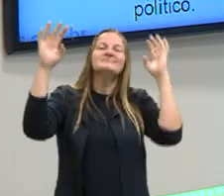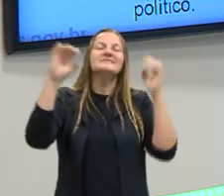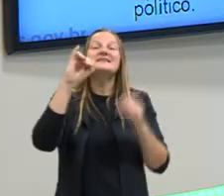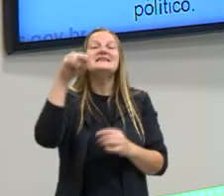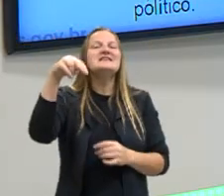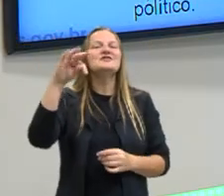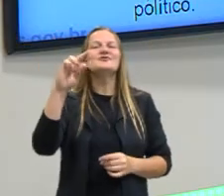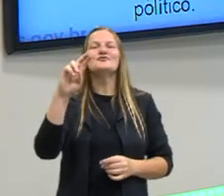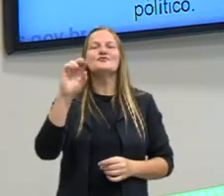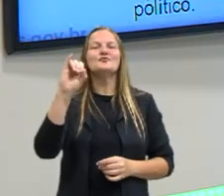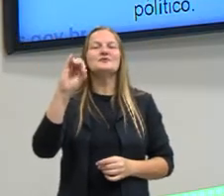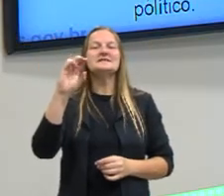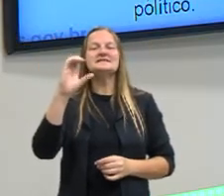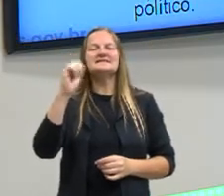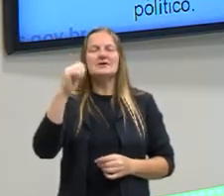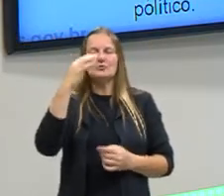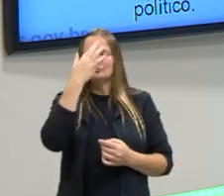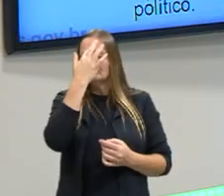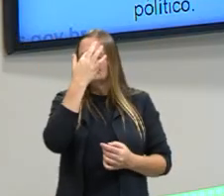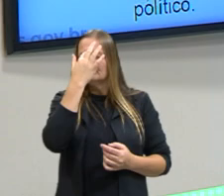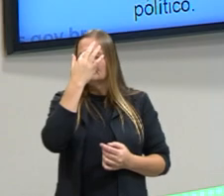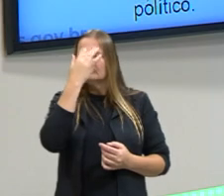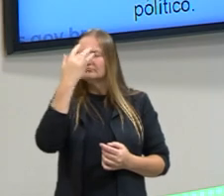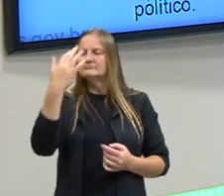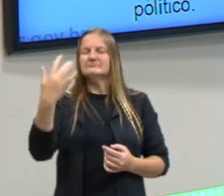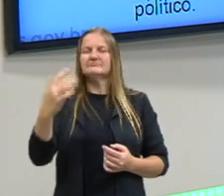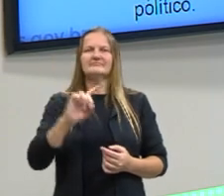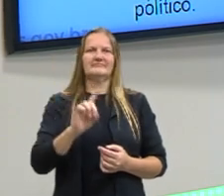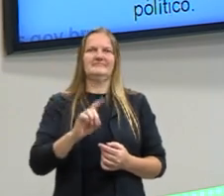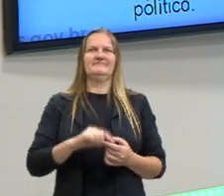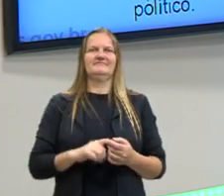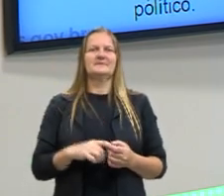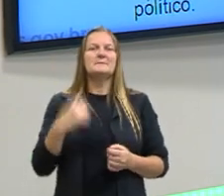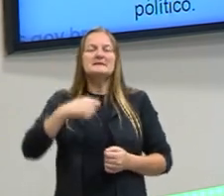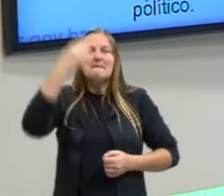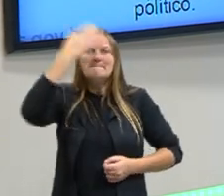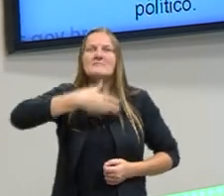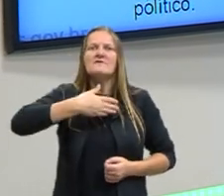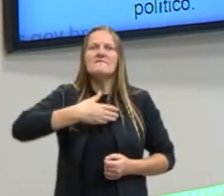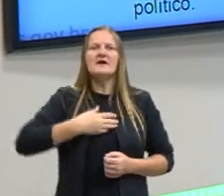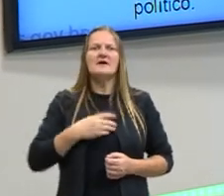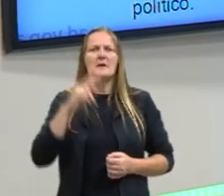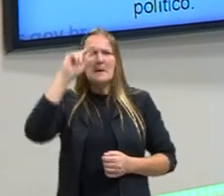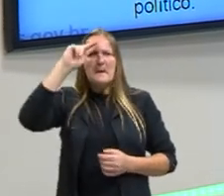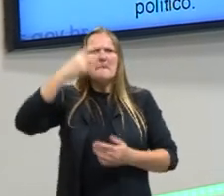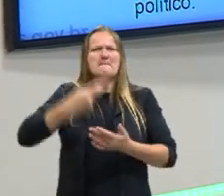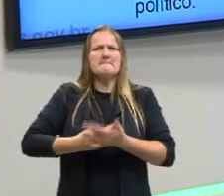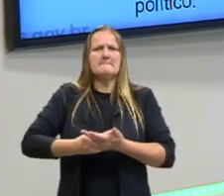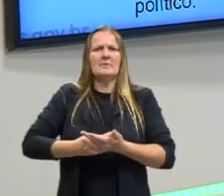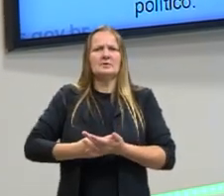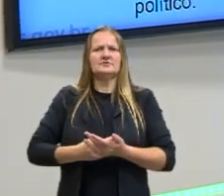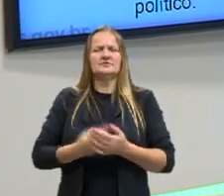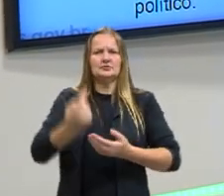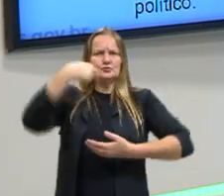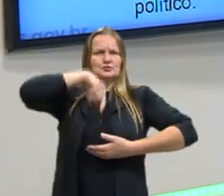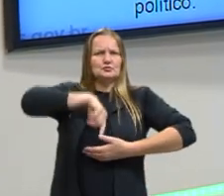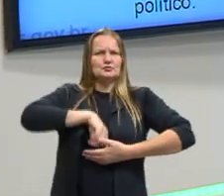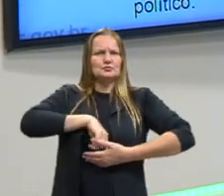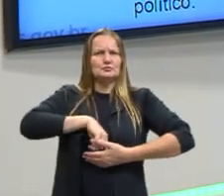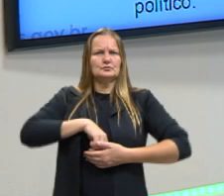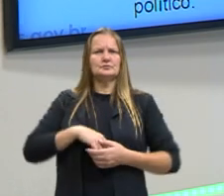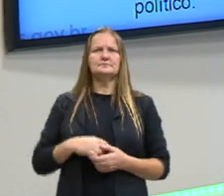era necessário provar formulação de hipóteses subjetivas não quê que é subjetivo